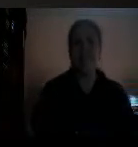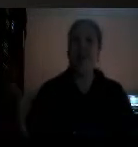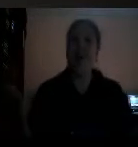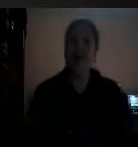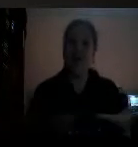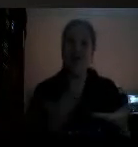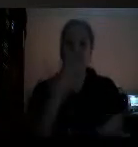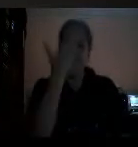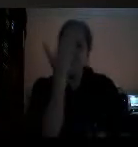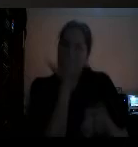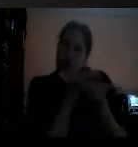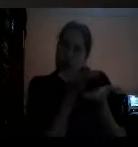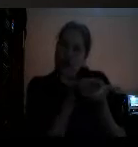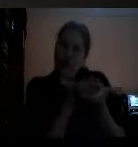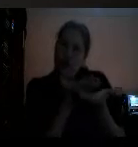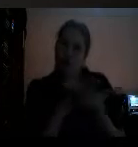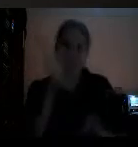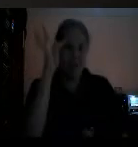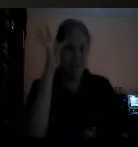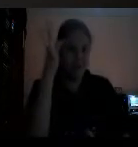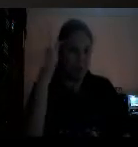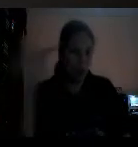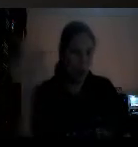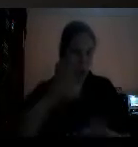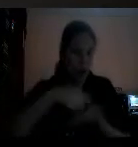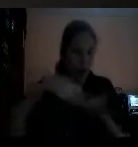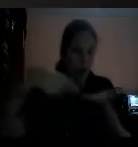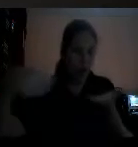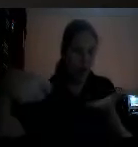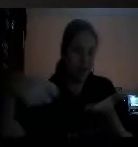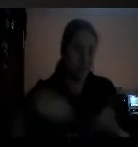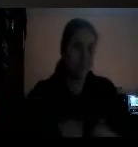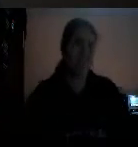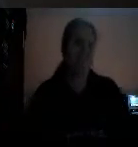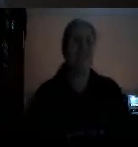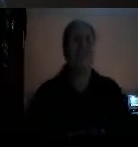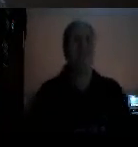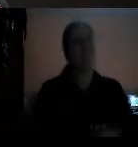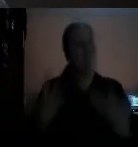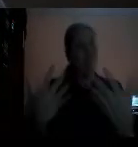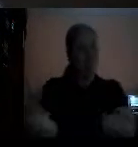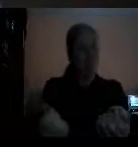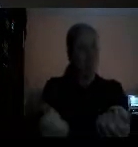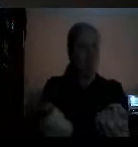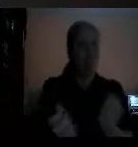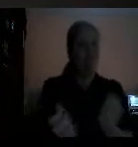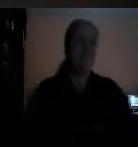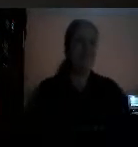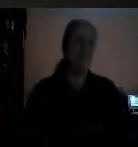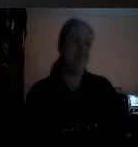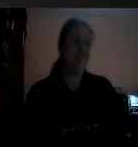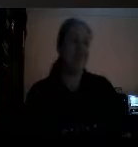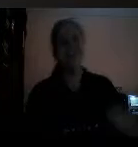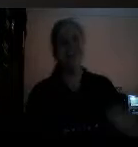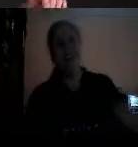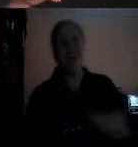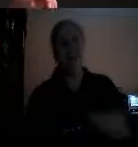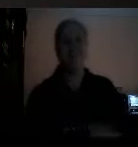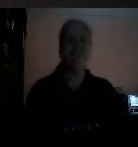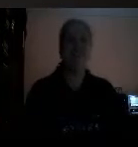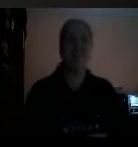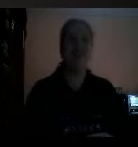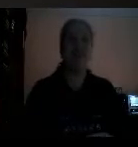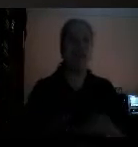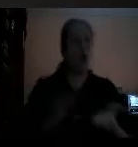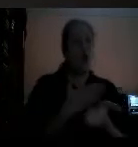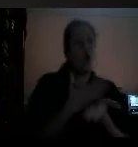Então, bora estudar os teóricos da geopolítica? Bicho, o início da geopolítica, do petelecar